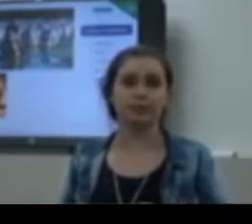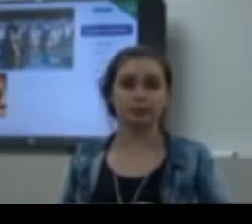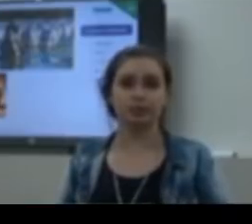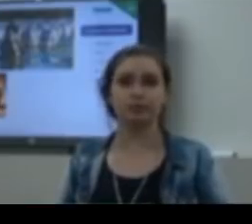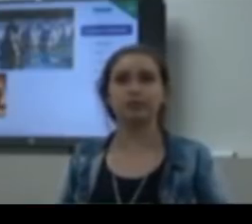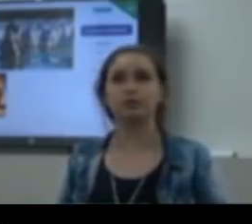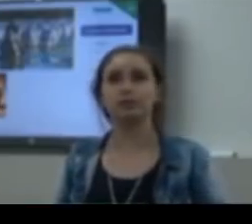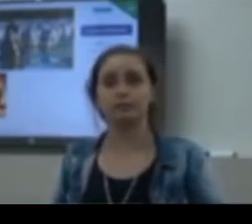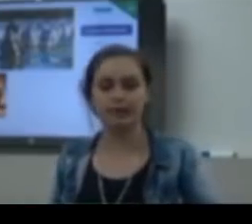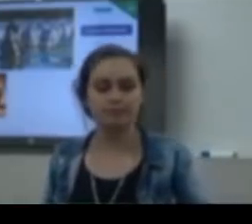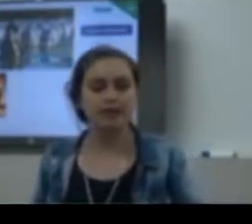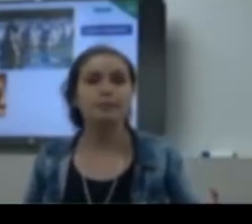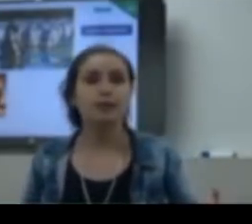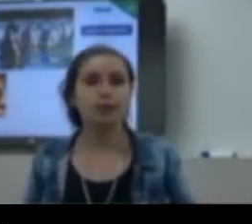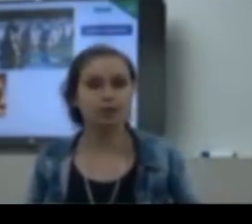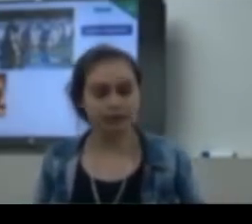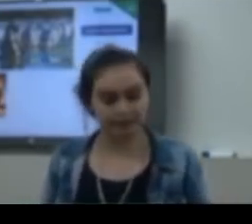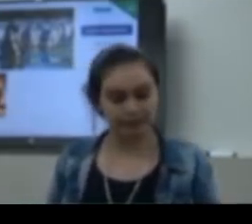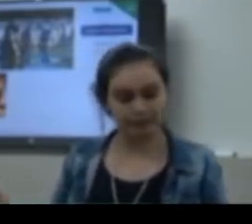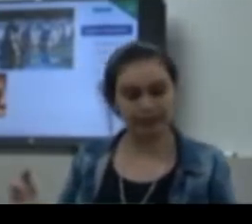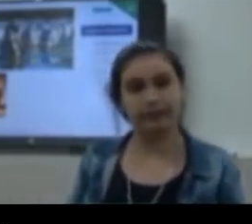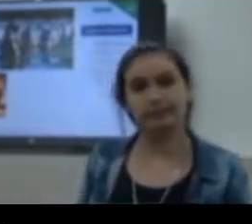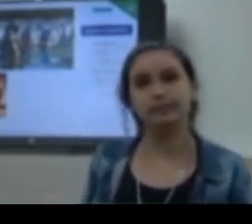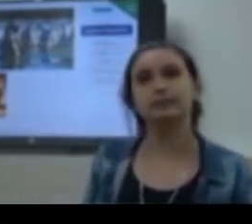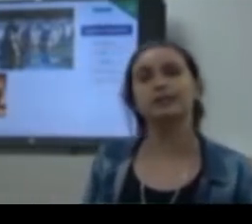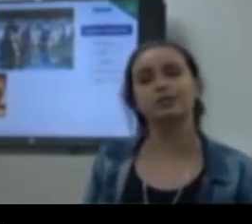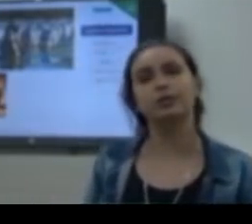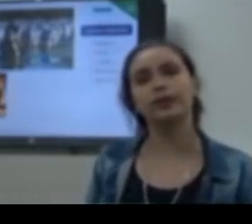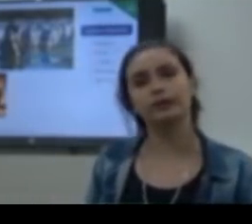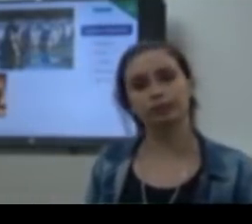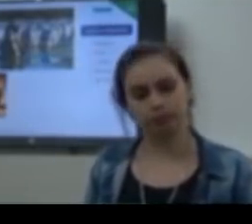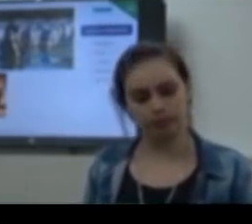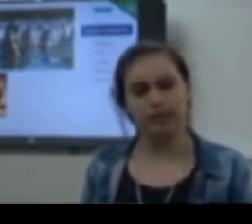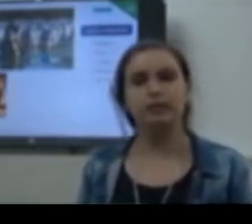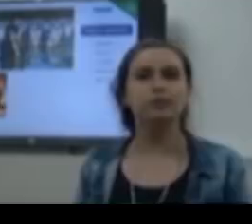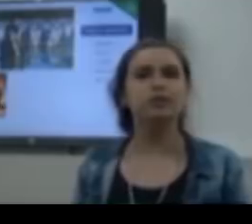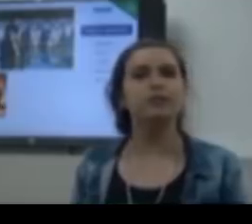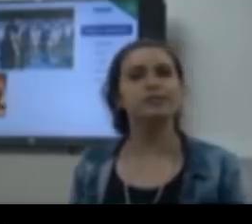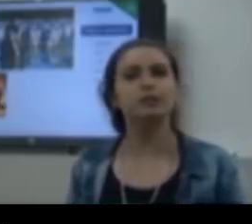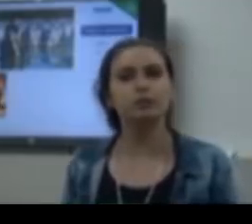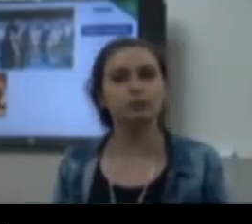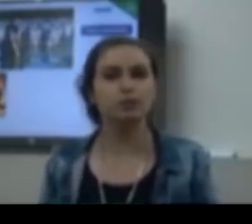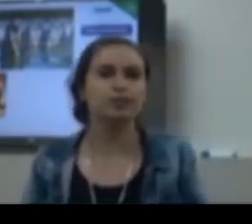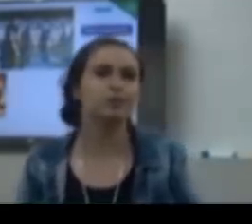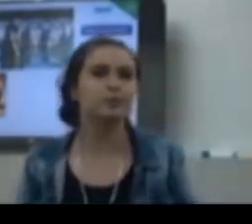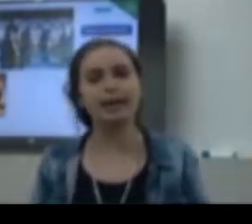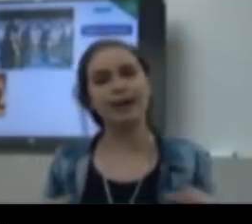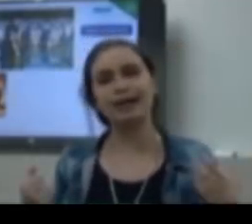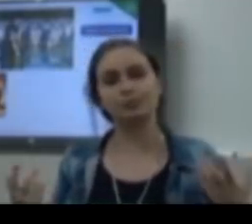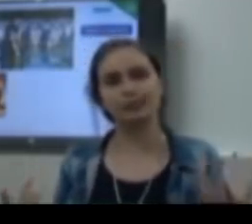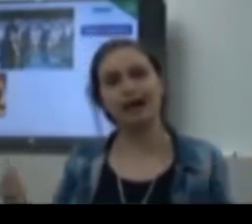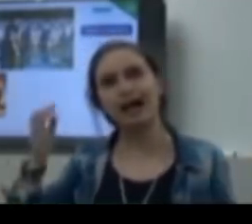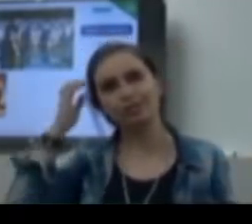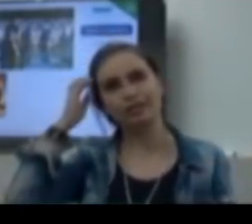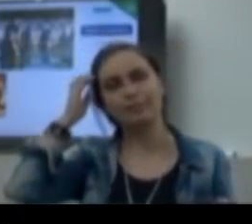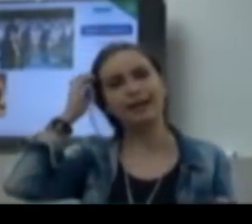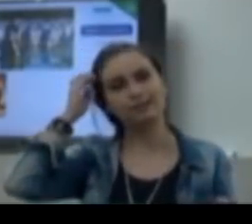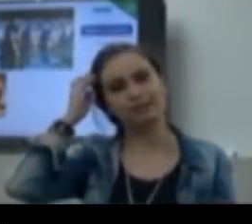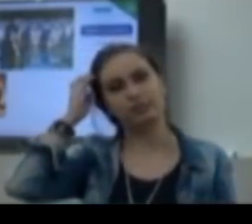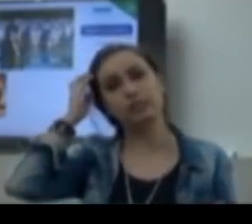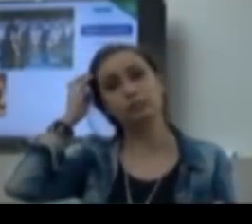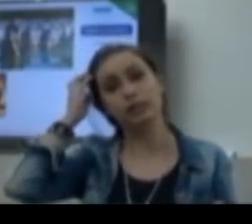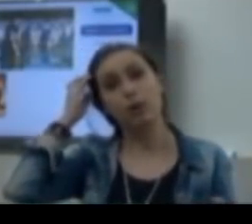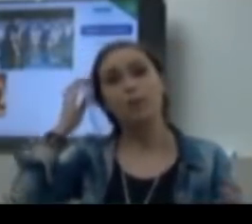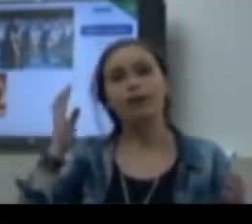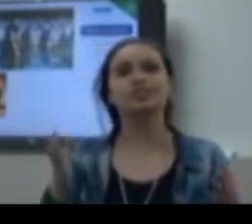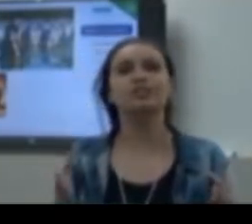vezes acaba prejudicando a região também. Ocorre também mineração na região e agricultura. Então a gente tem que parar de pescar, a gente tem que